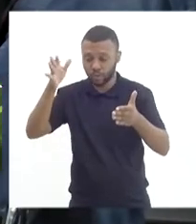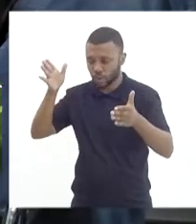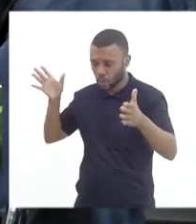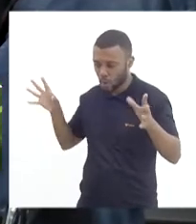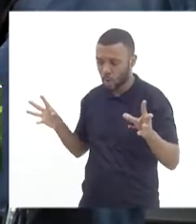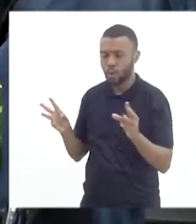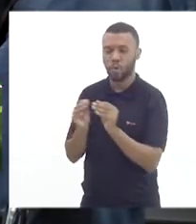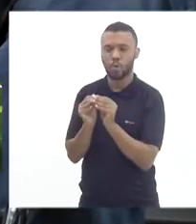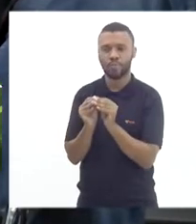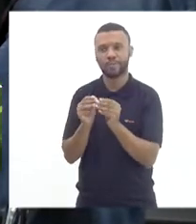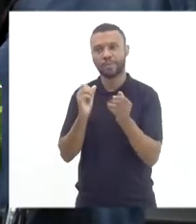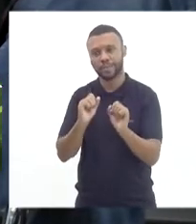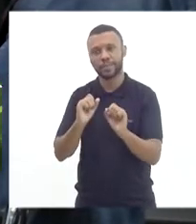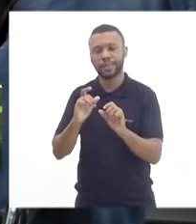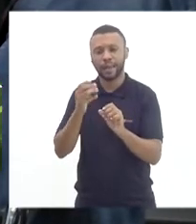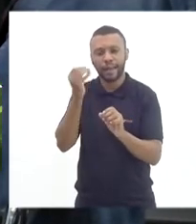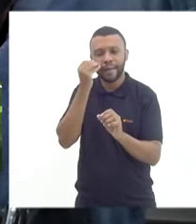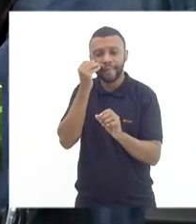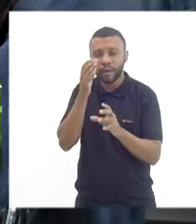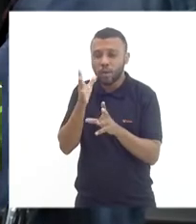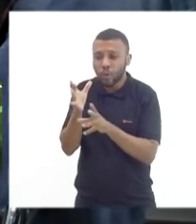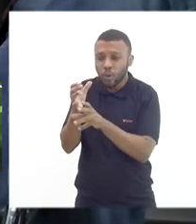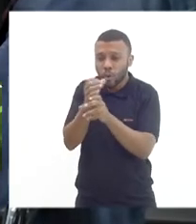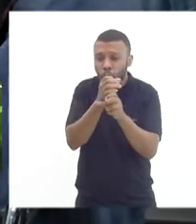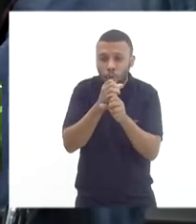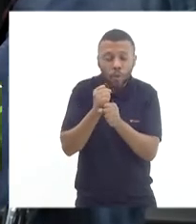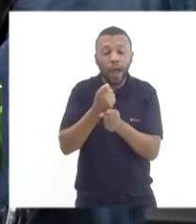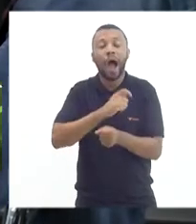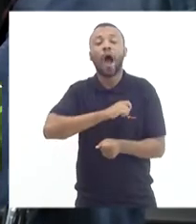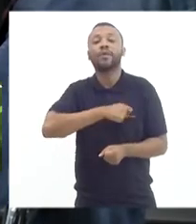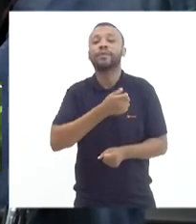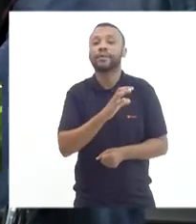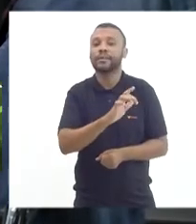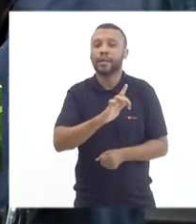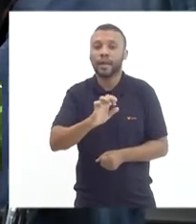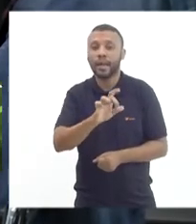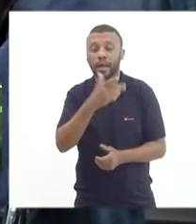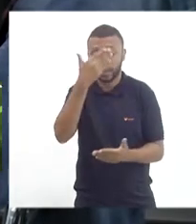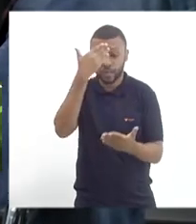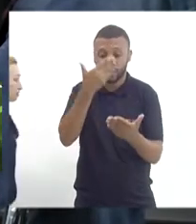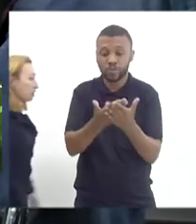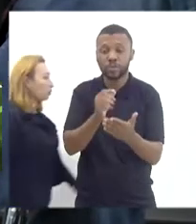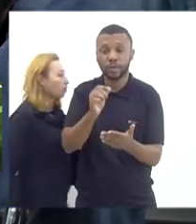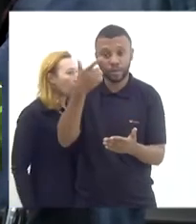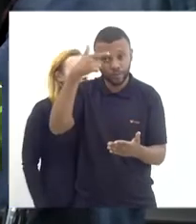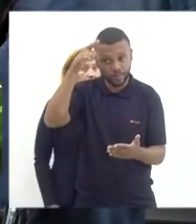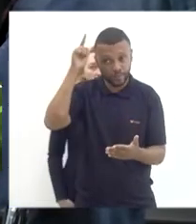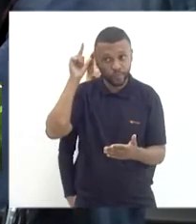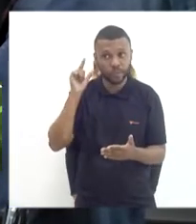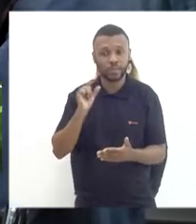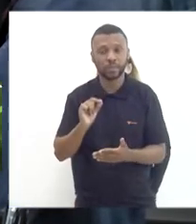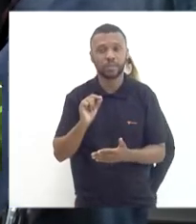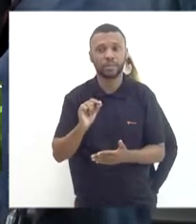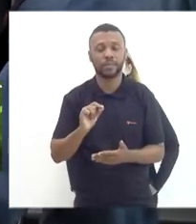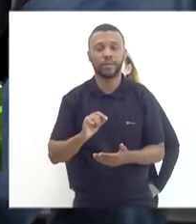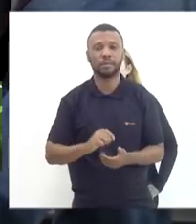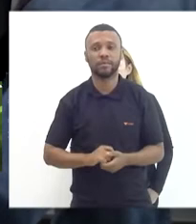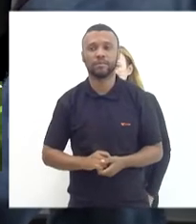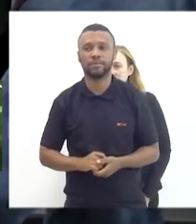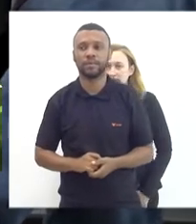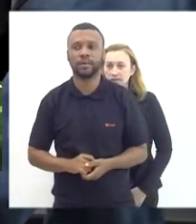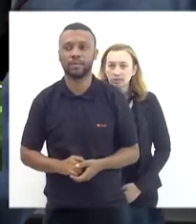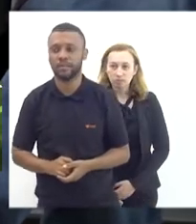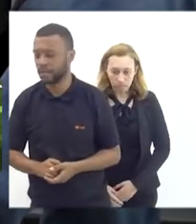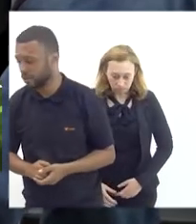as verificações, as auditorias pela CGE. Eu acho que isso até, doutor Luiz Paulo, num eventual